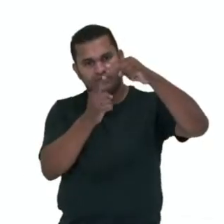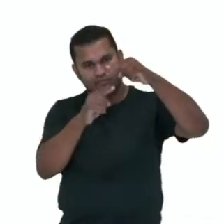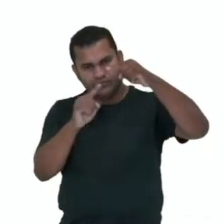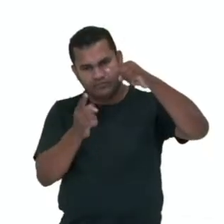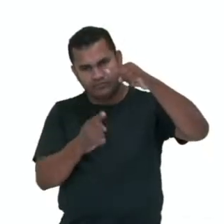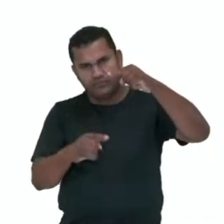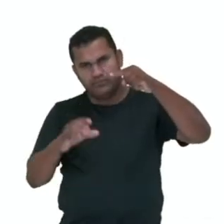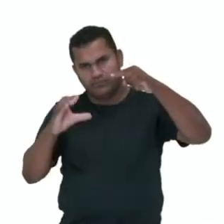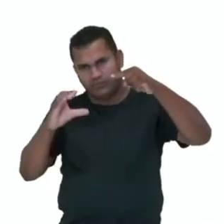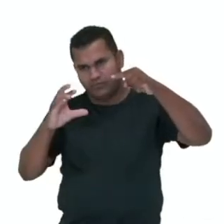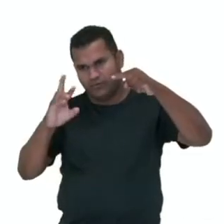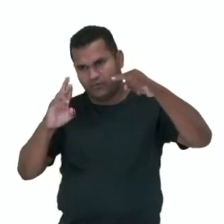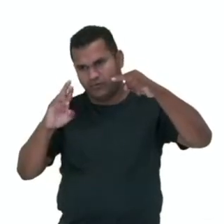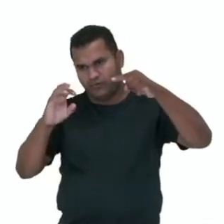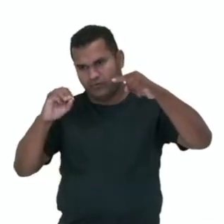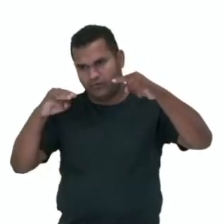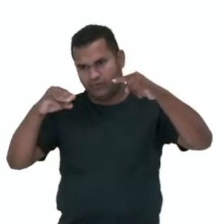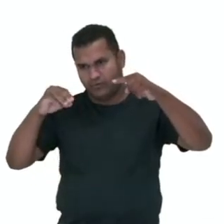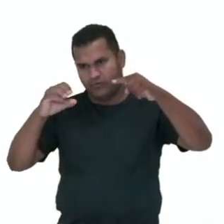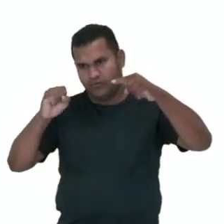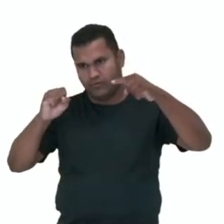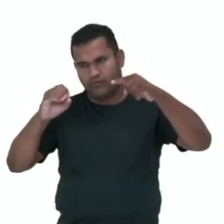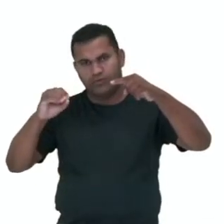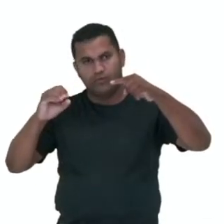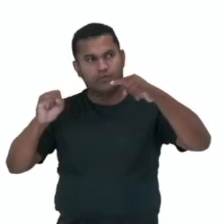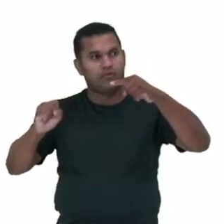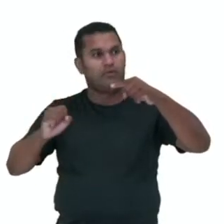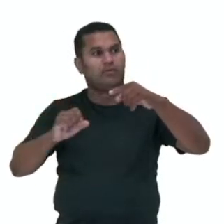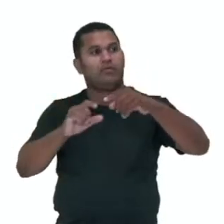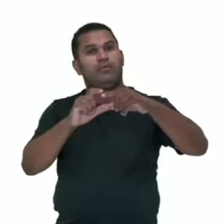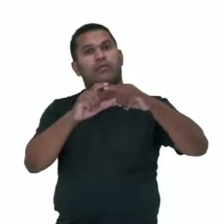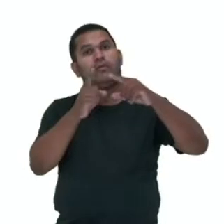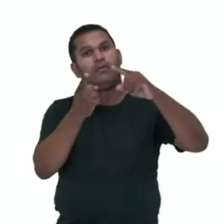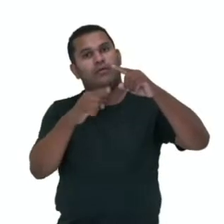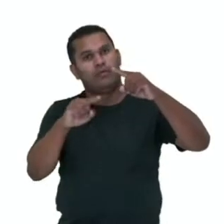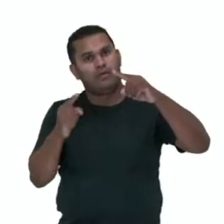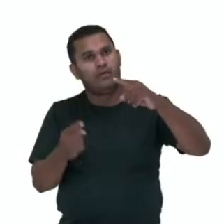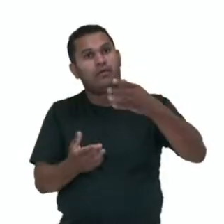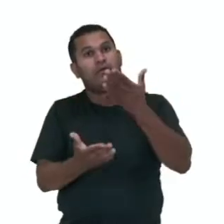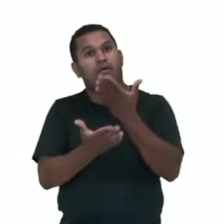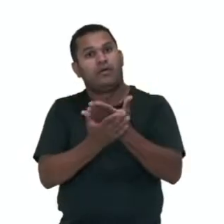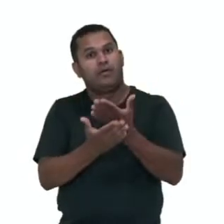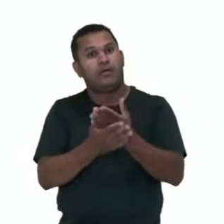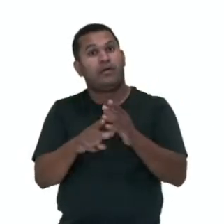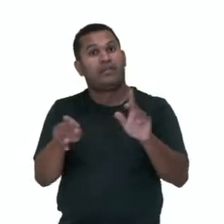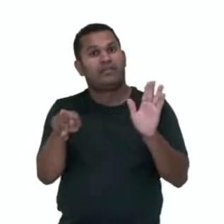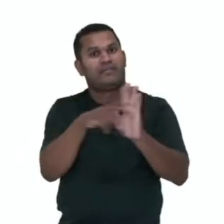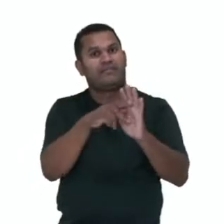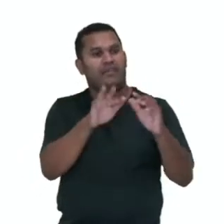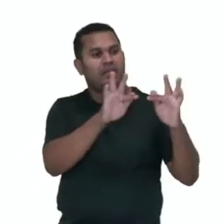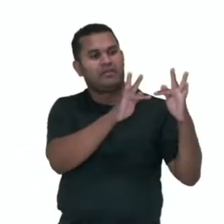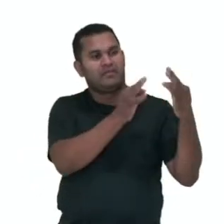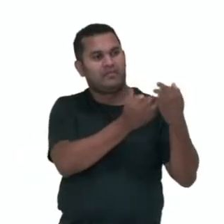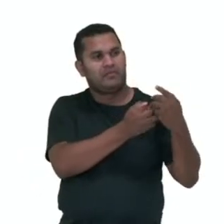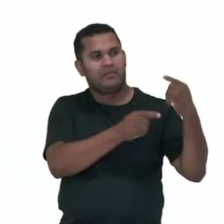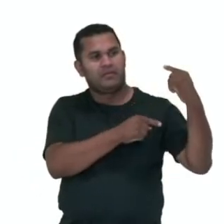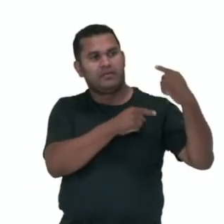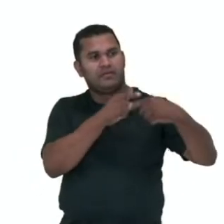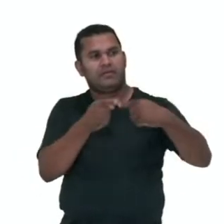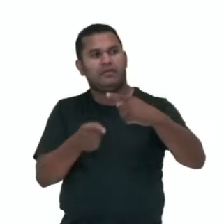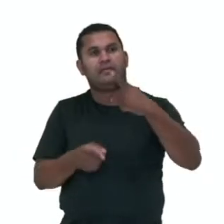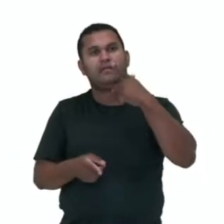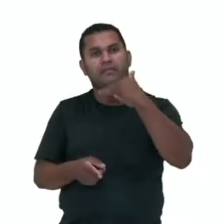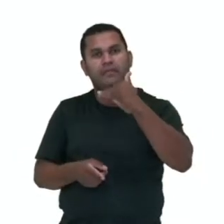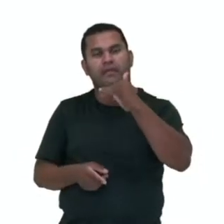que trazem ali no mesmo locus gênico aquele gene, né? Aquele alelo, e são variações desse mesmo